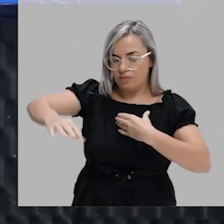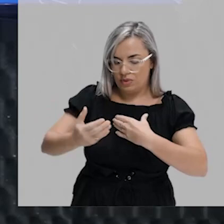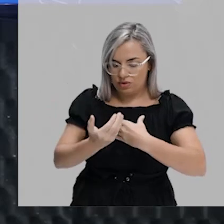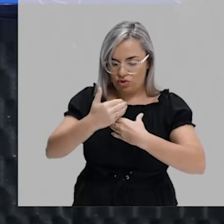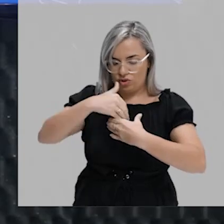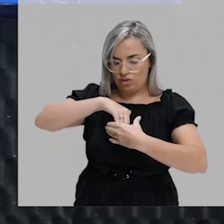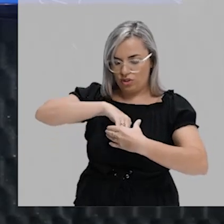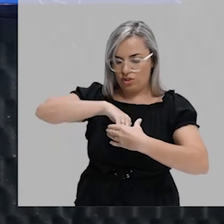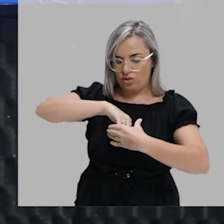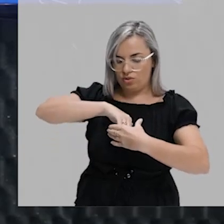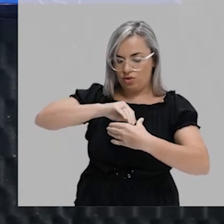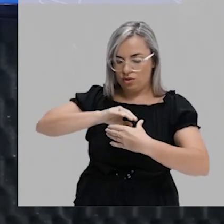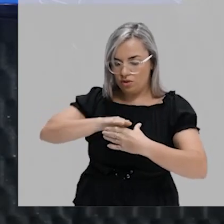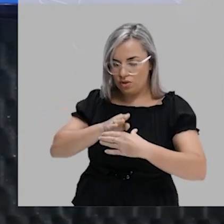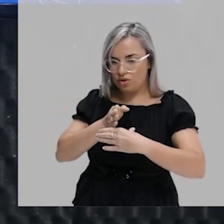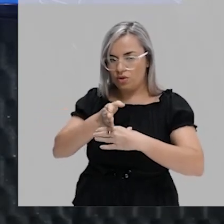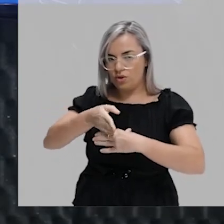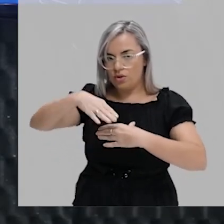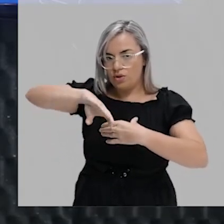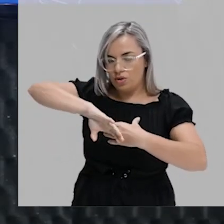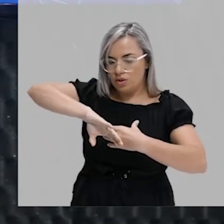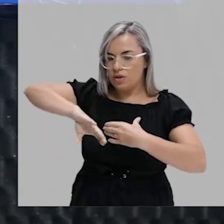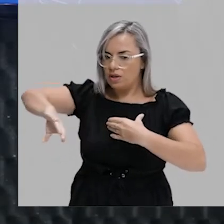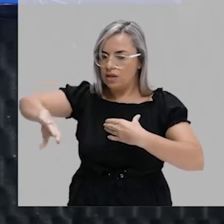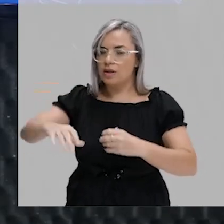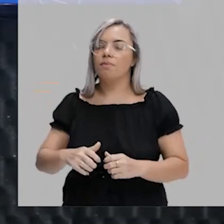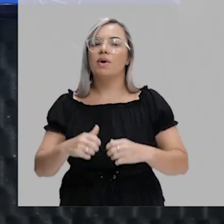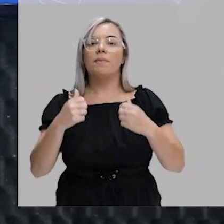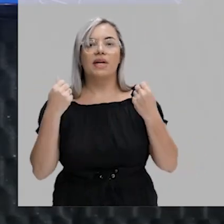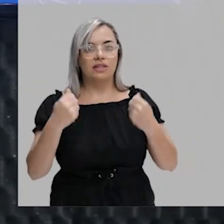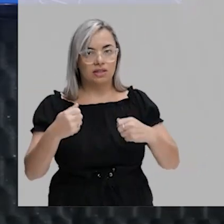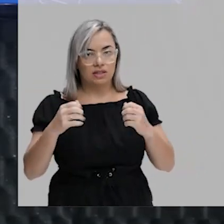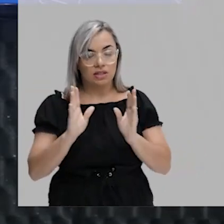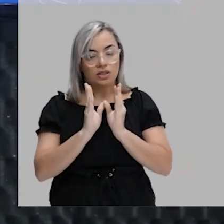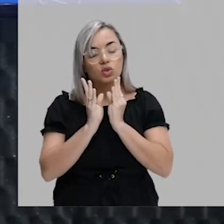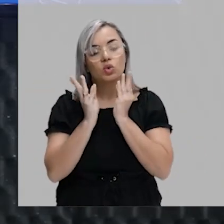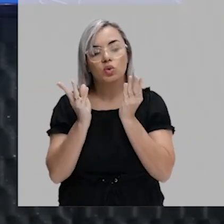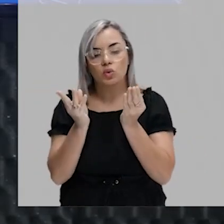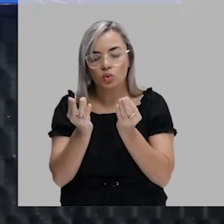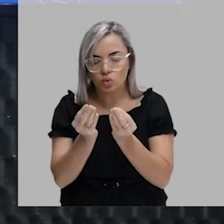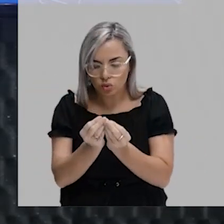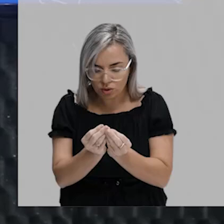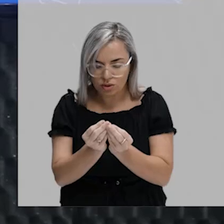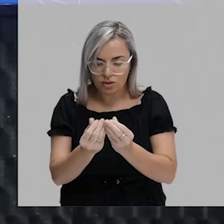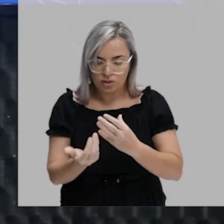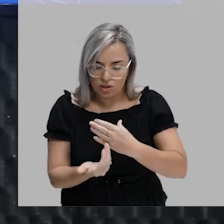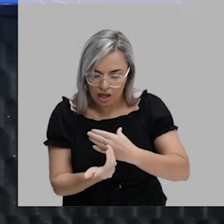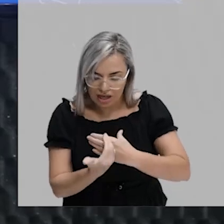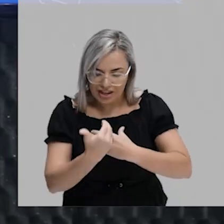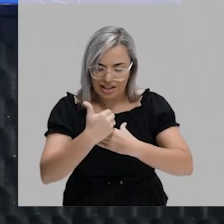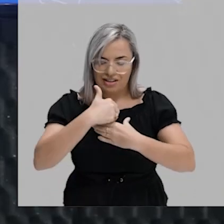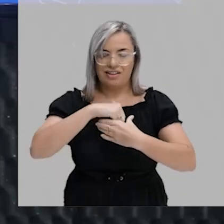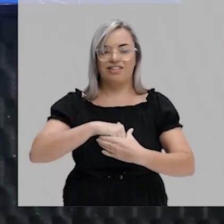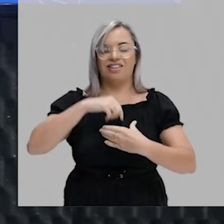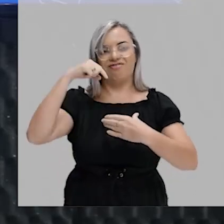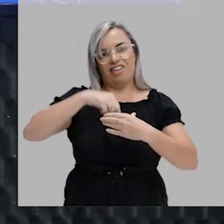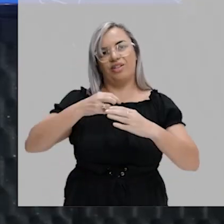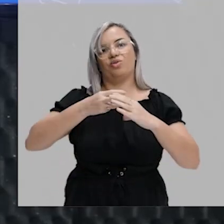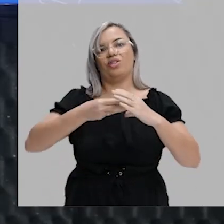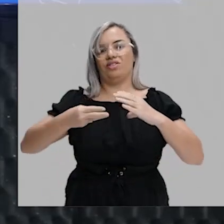da célula, ela precisa deixar com que determinadas substâncias fiquem atravessando, né?